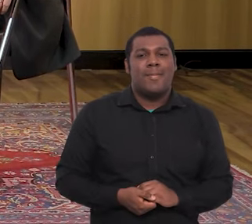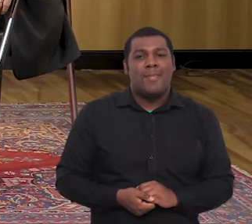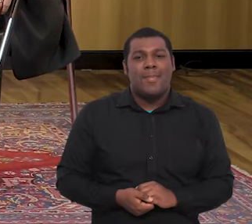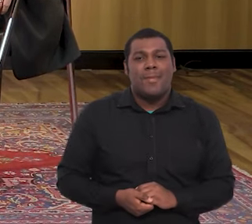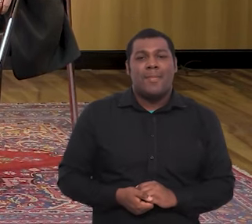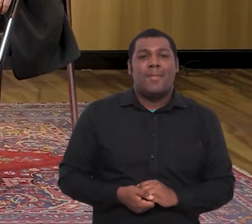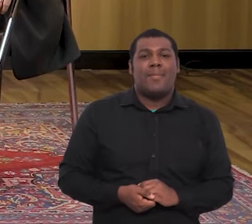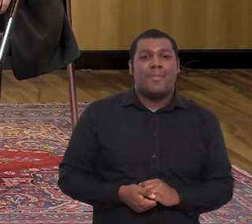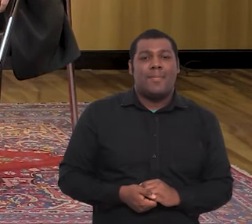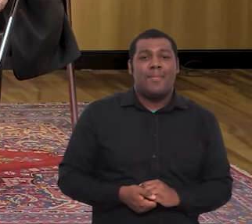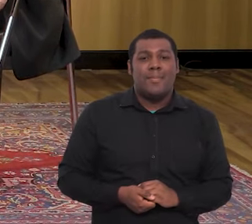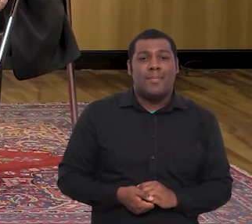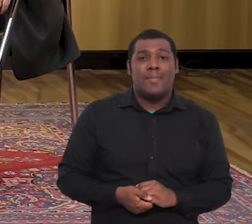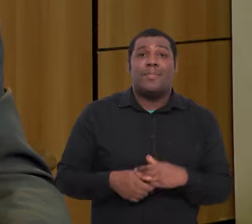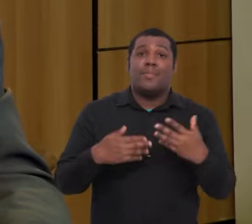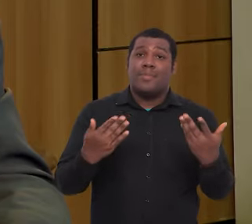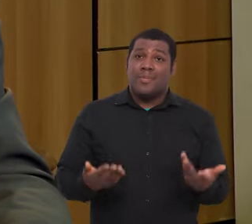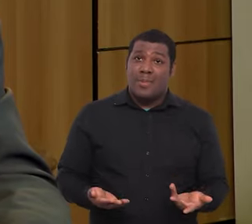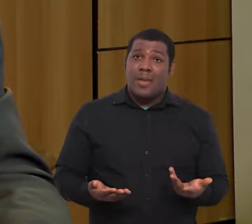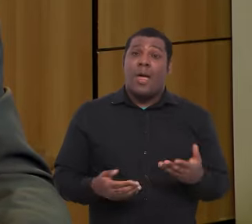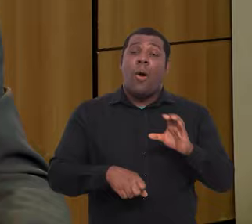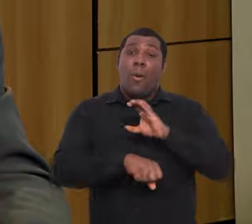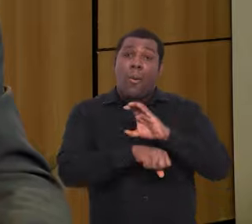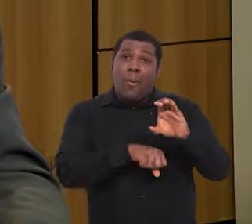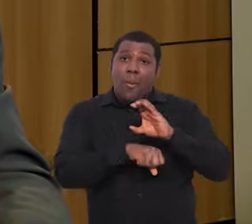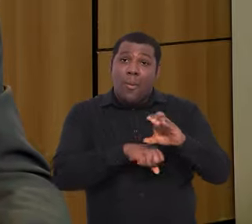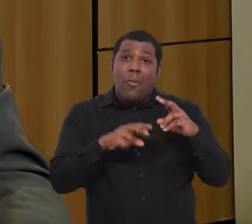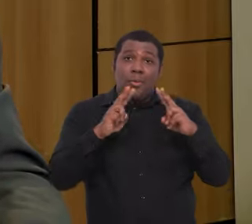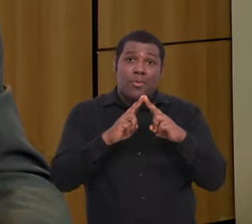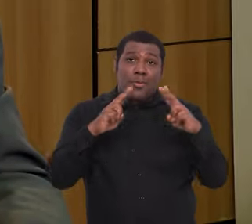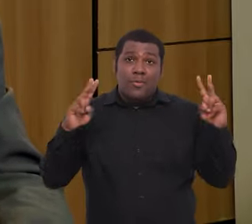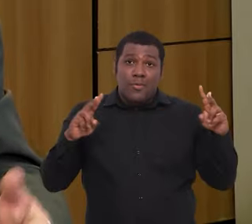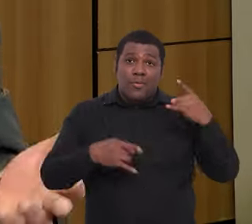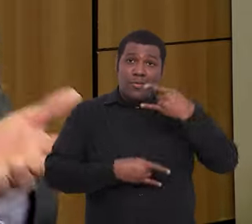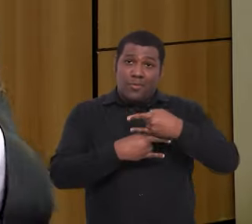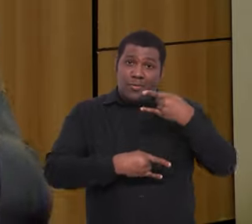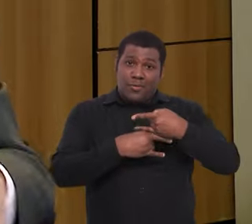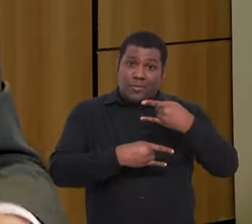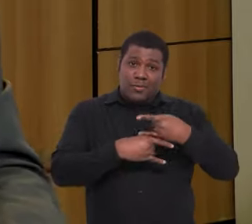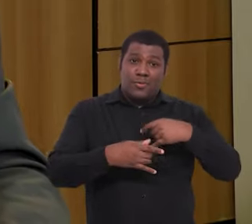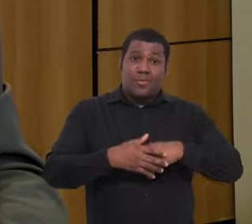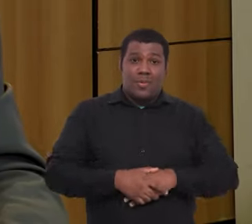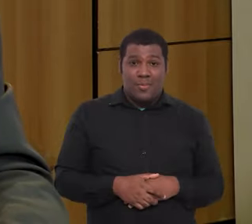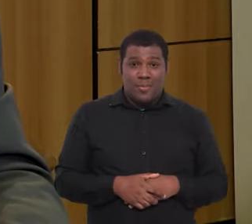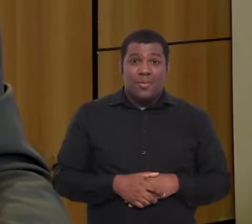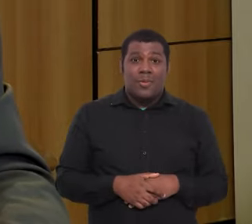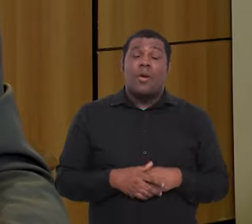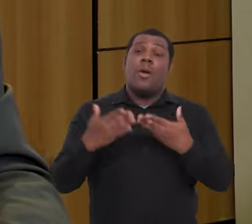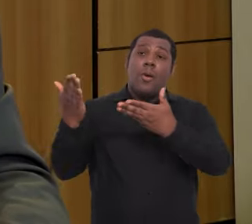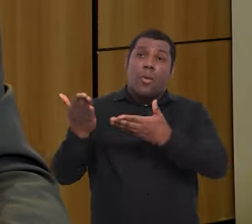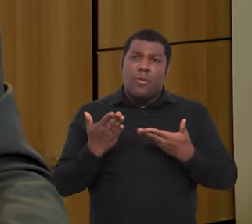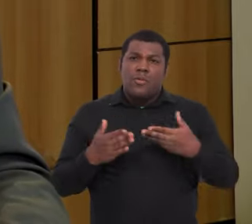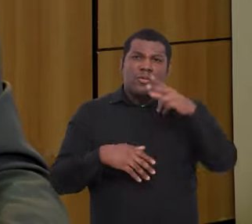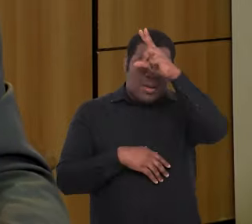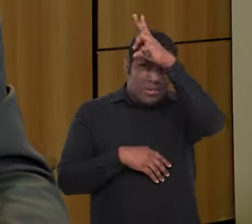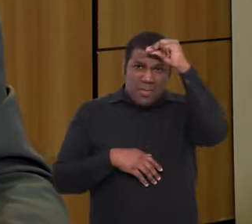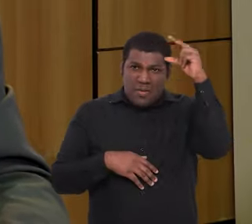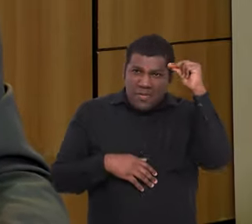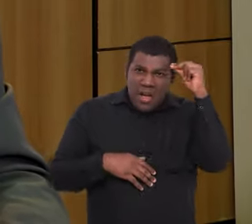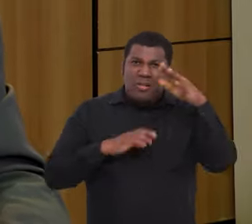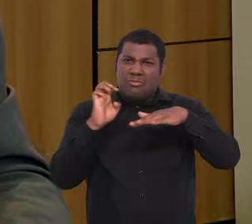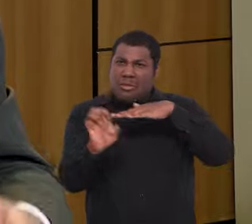uma é uma ferramenta à distância com a Microsoft parceria com a Microsoft mas eu convido também